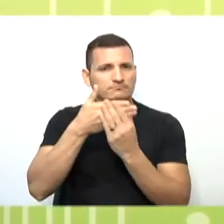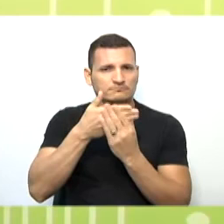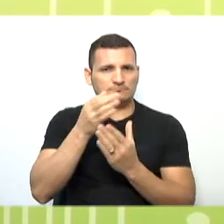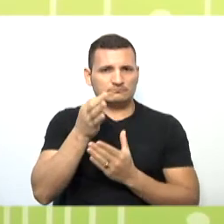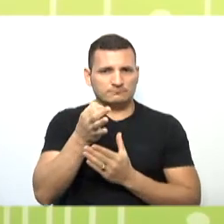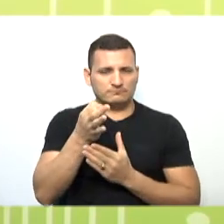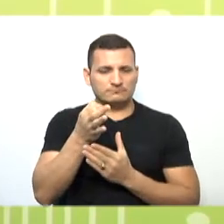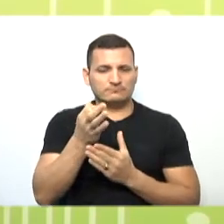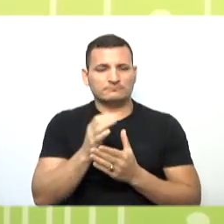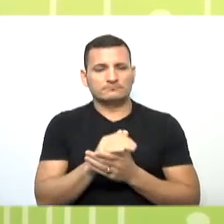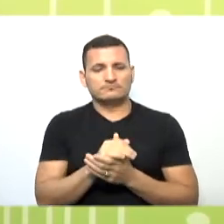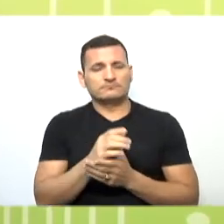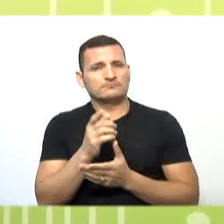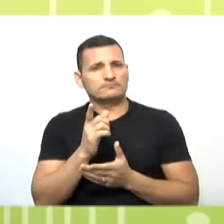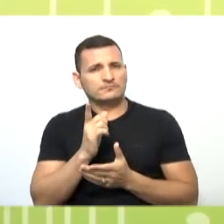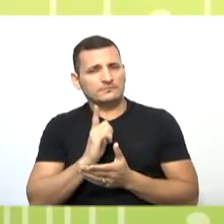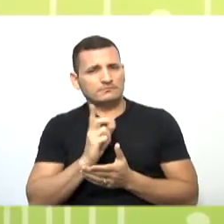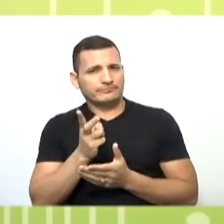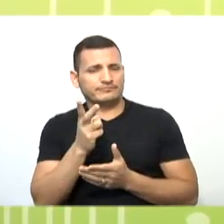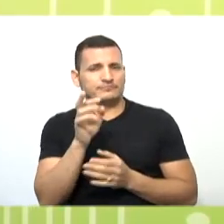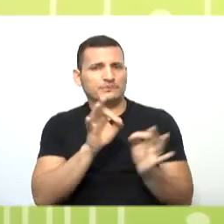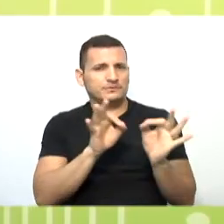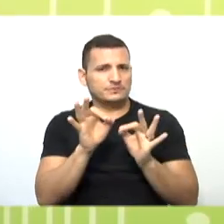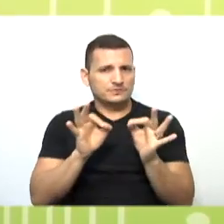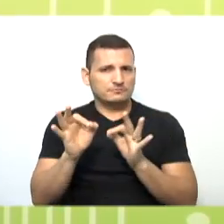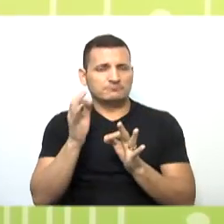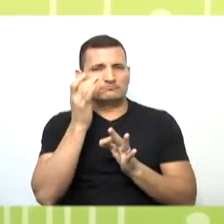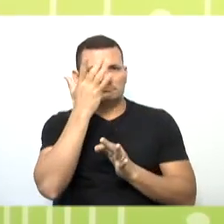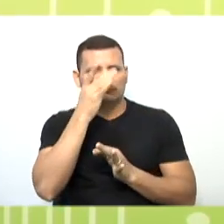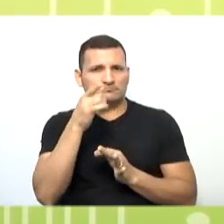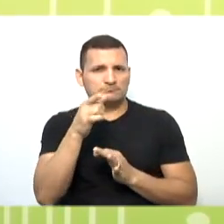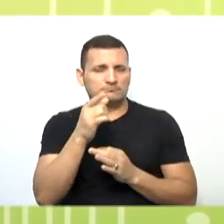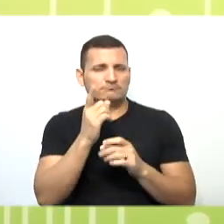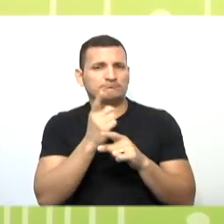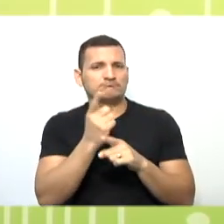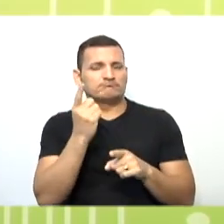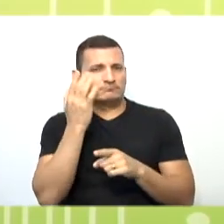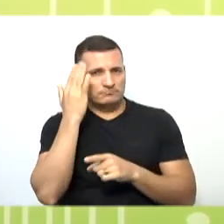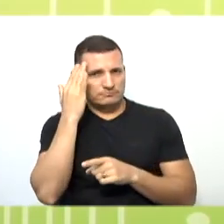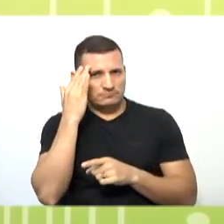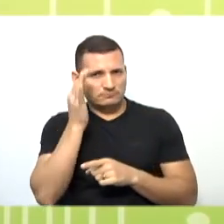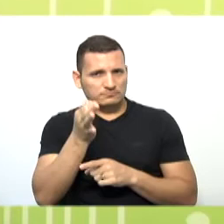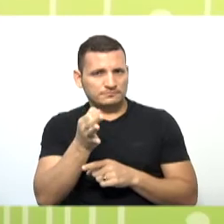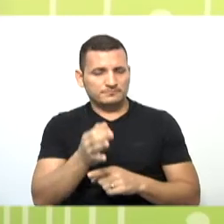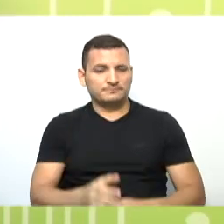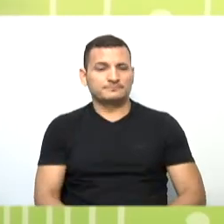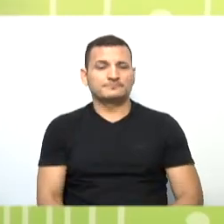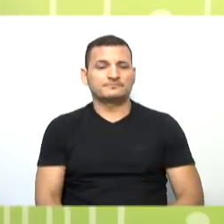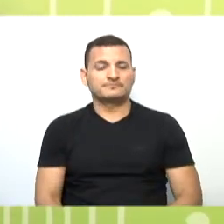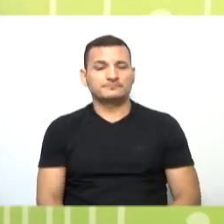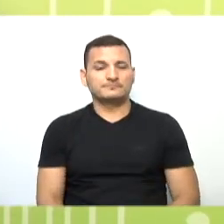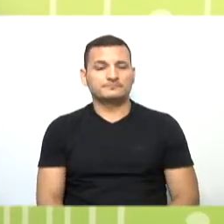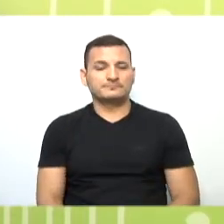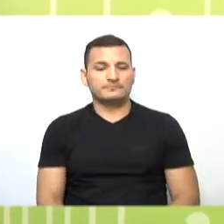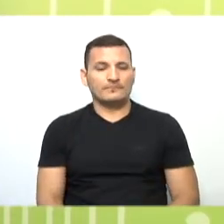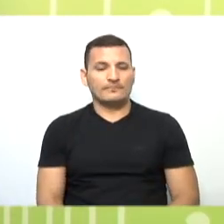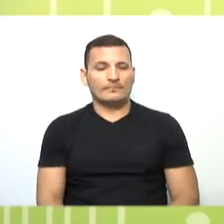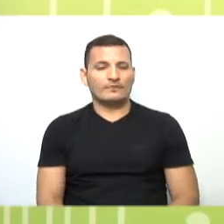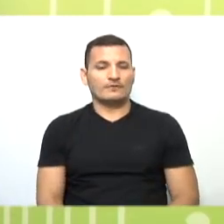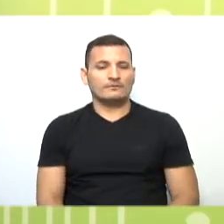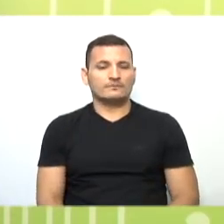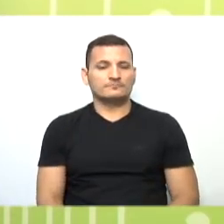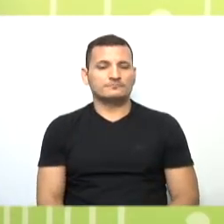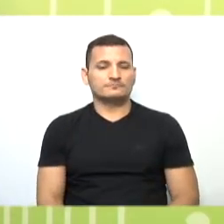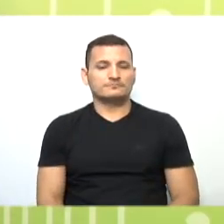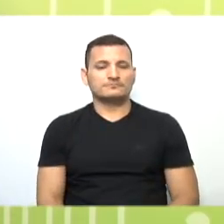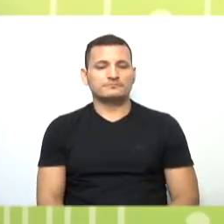tá? Que aí tenha sempre essa organização que fica mais fácil de você identificar. tá certo? Vamos lá. Para eu chamar a minha função